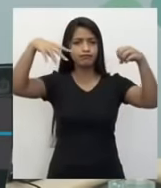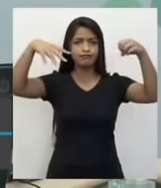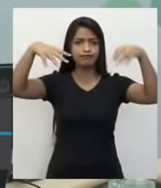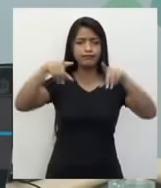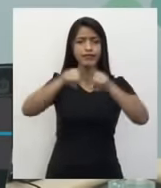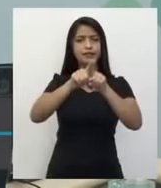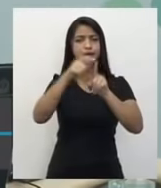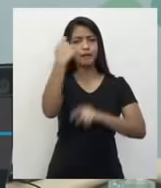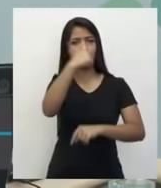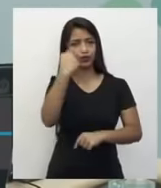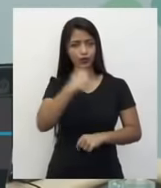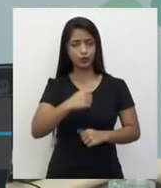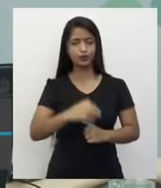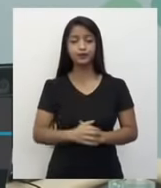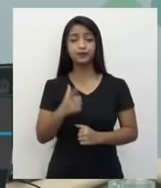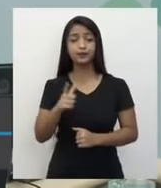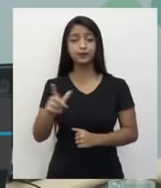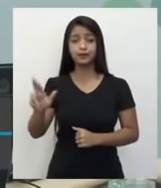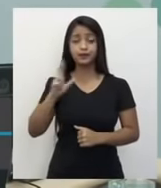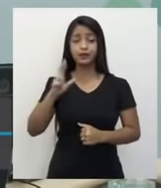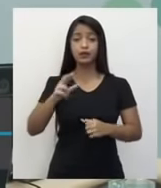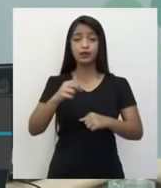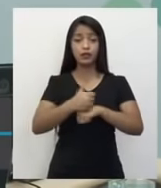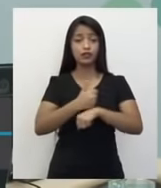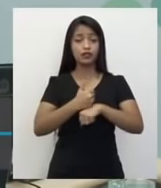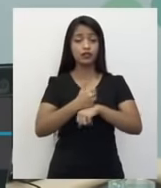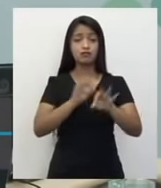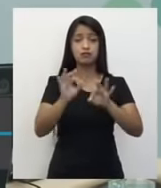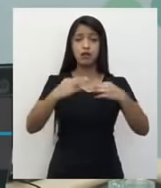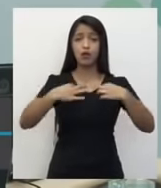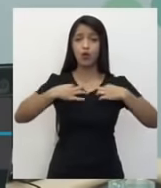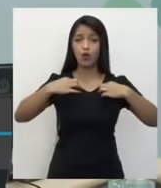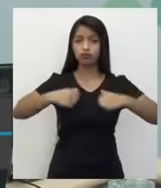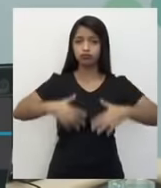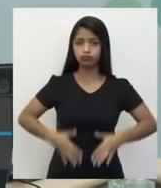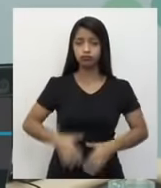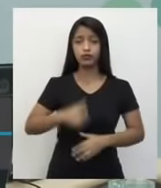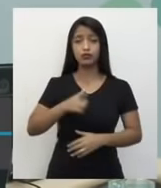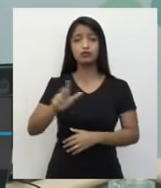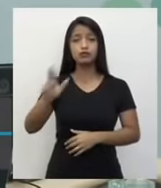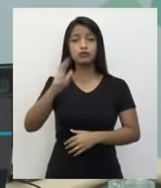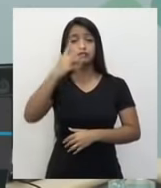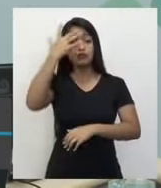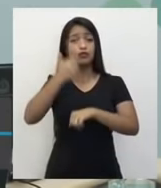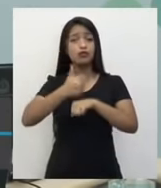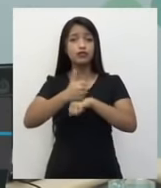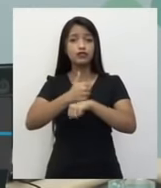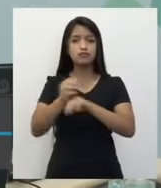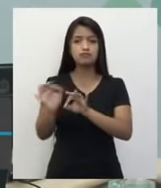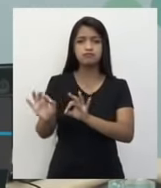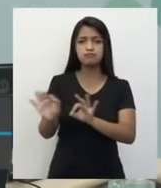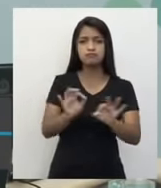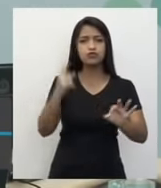maquiador e estilista. A Cristina, sonoplasta, figurinistas,